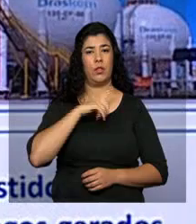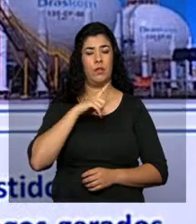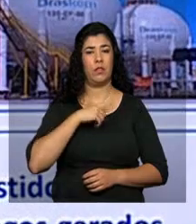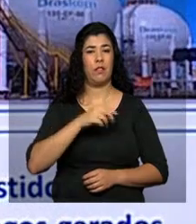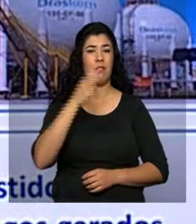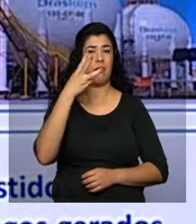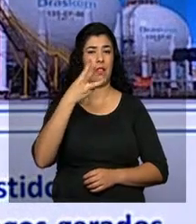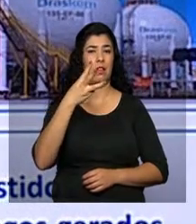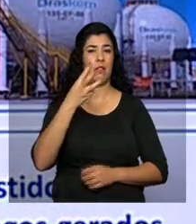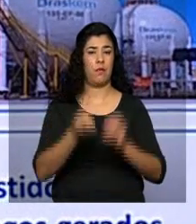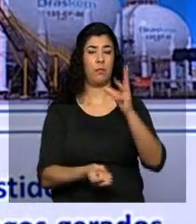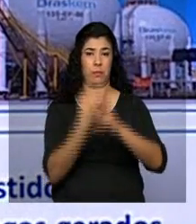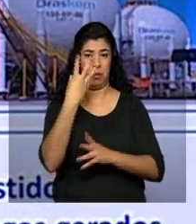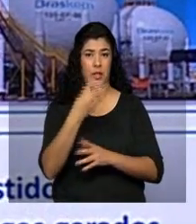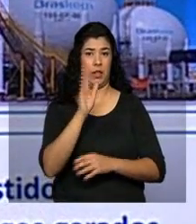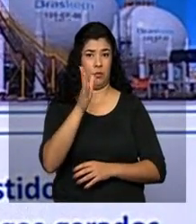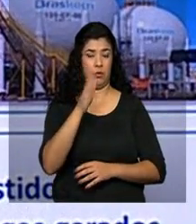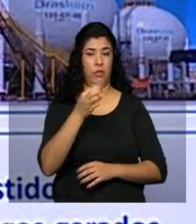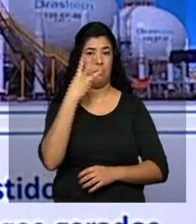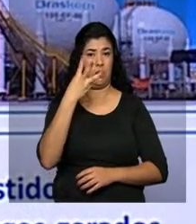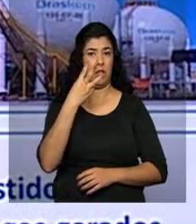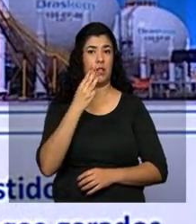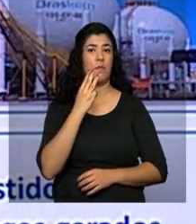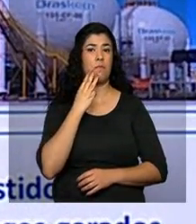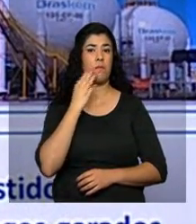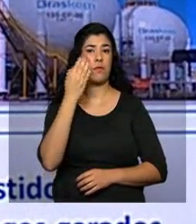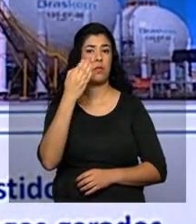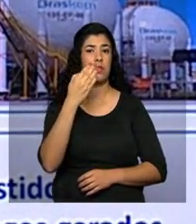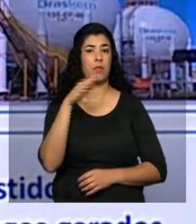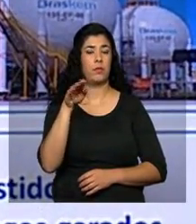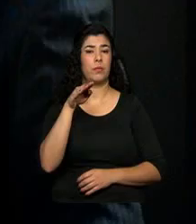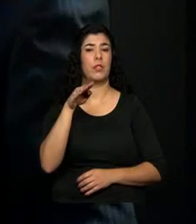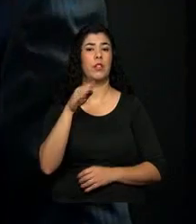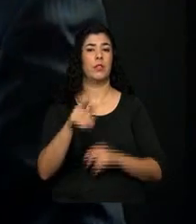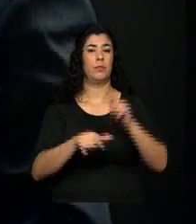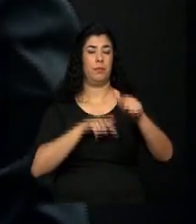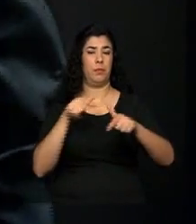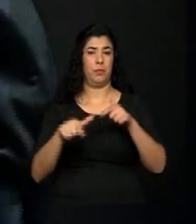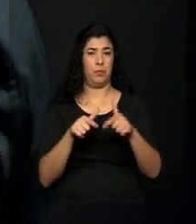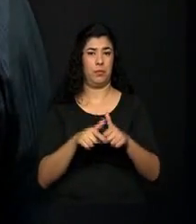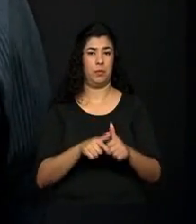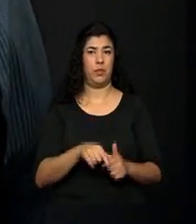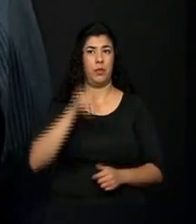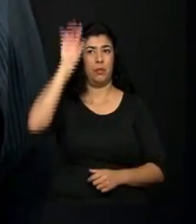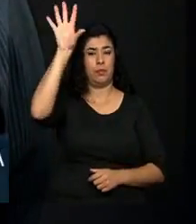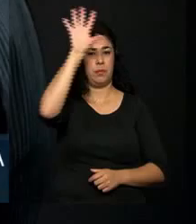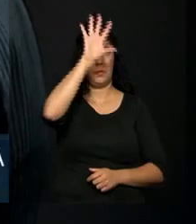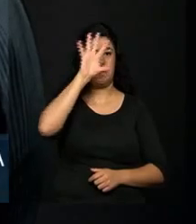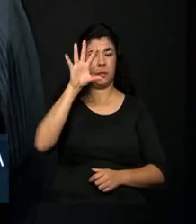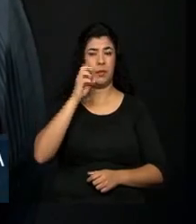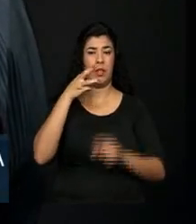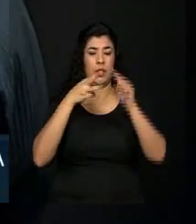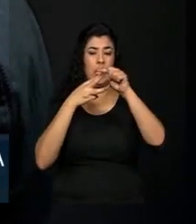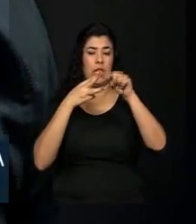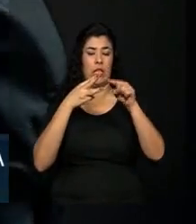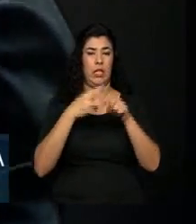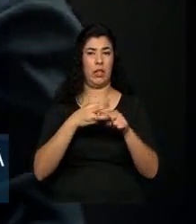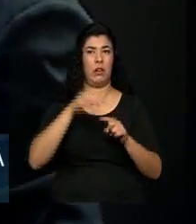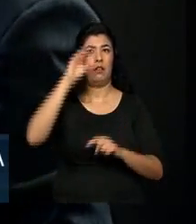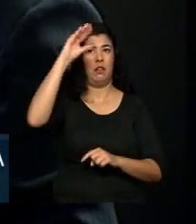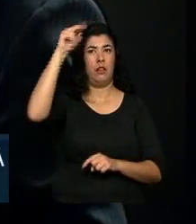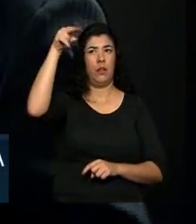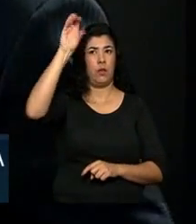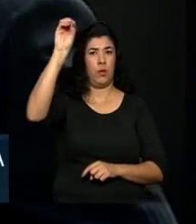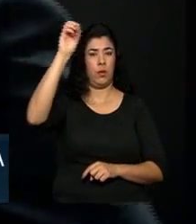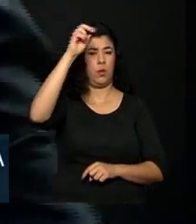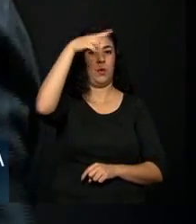empregos da mesma maneira nós nessas três regiões brasileiras cerca de 20 milhões de empregos nos